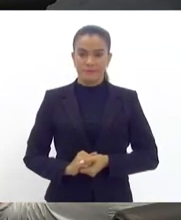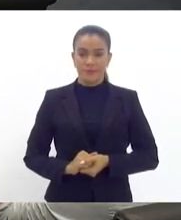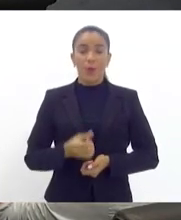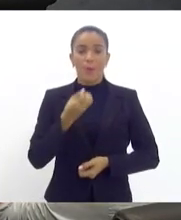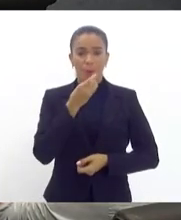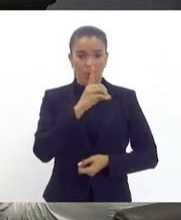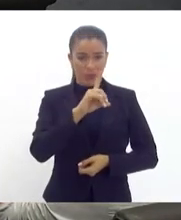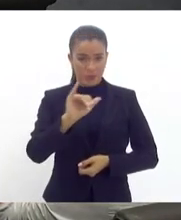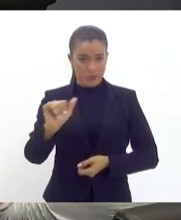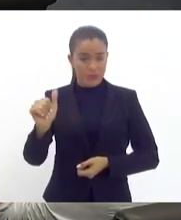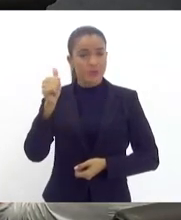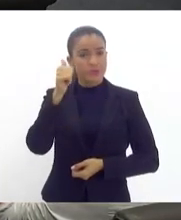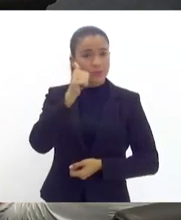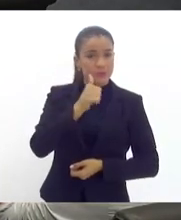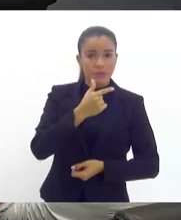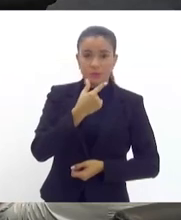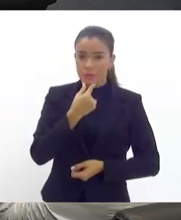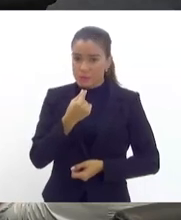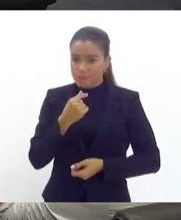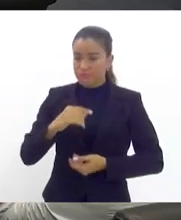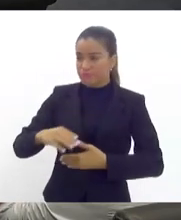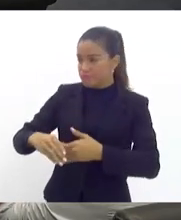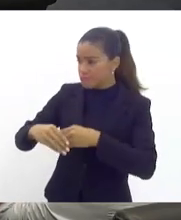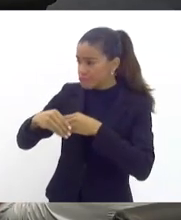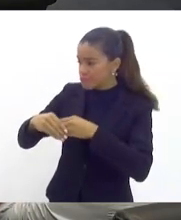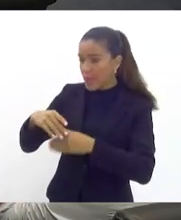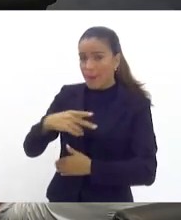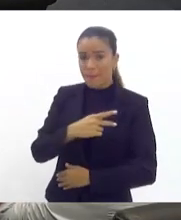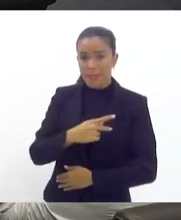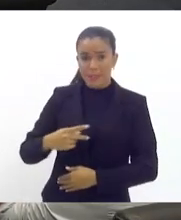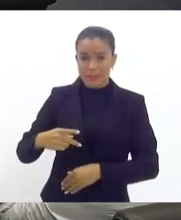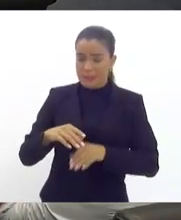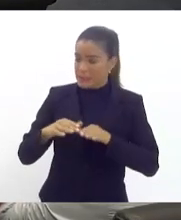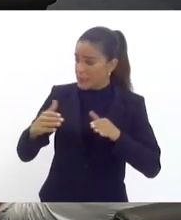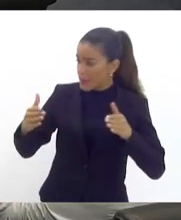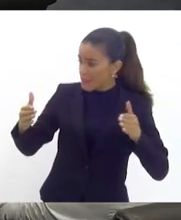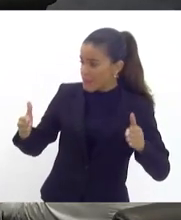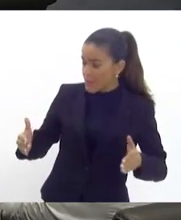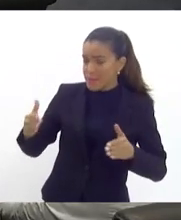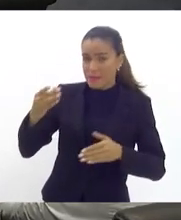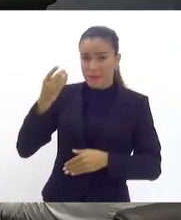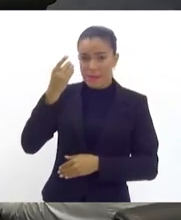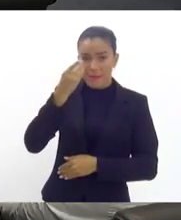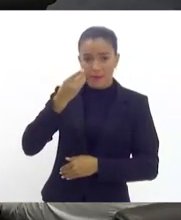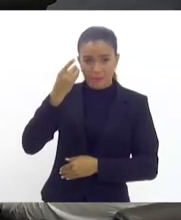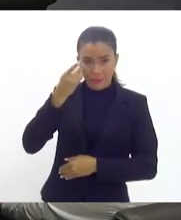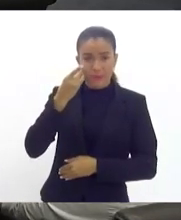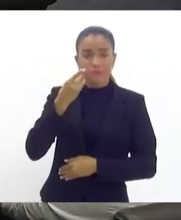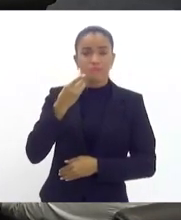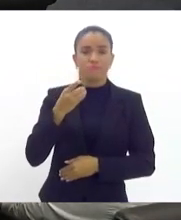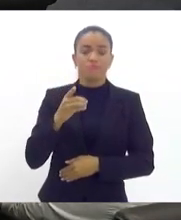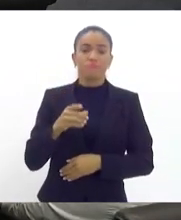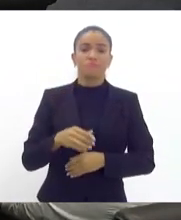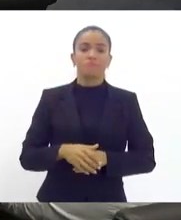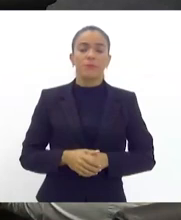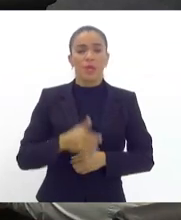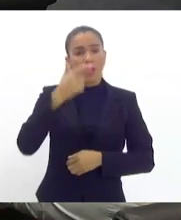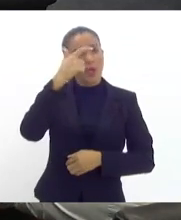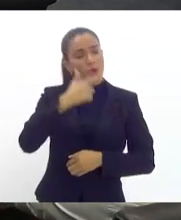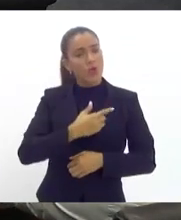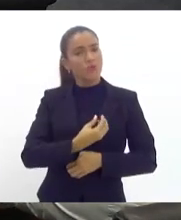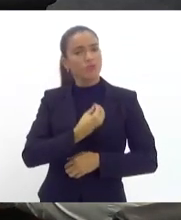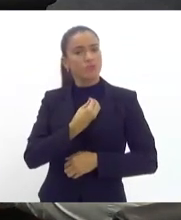Bom dia senhores e senhores cumprimentando a presidência da mesa cumprimento toda a mesa e estou aqui